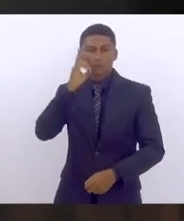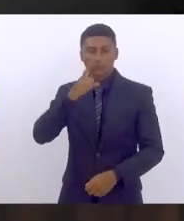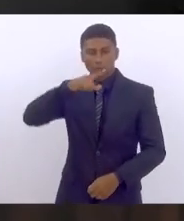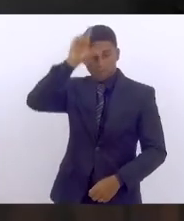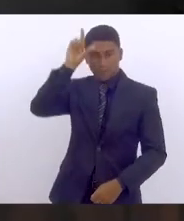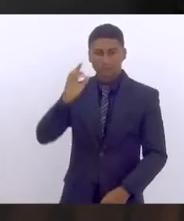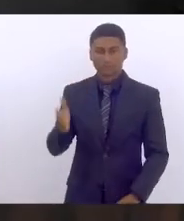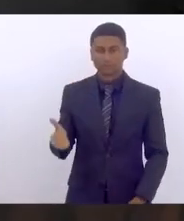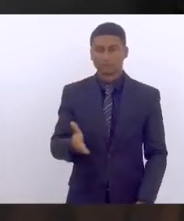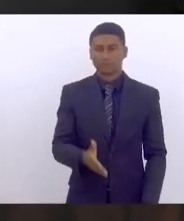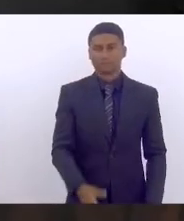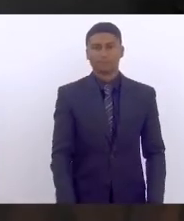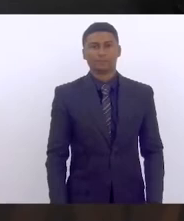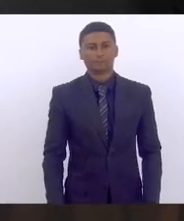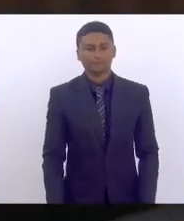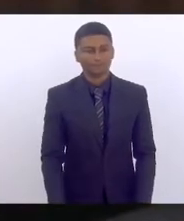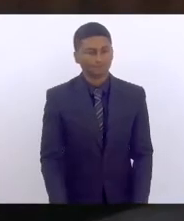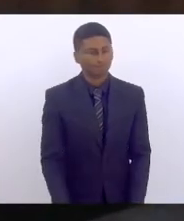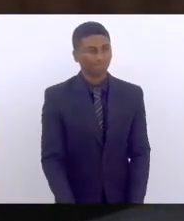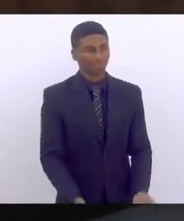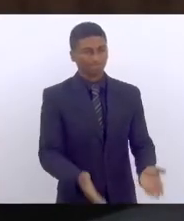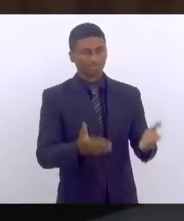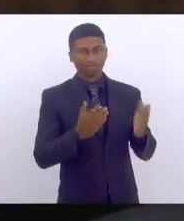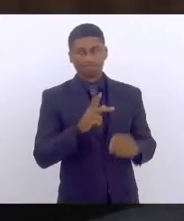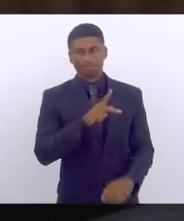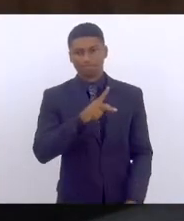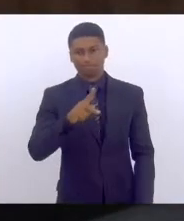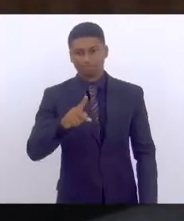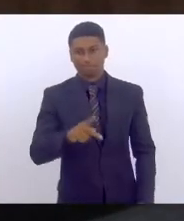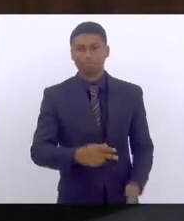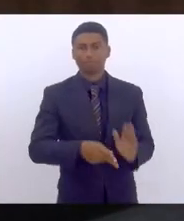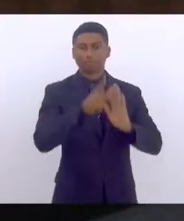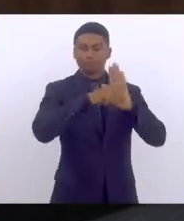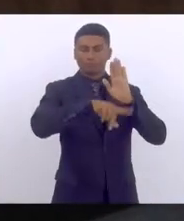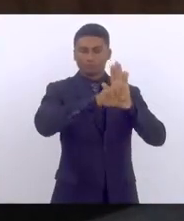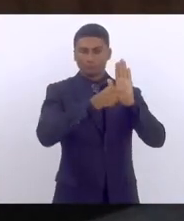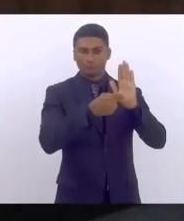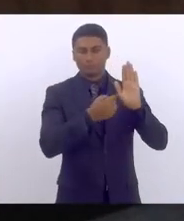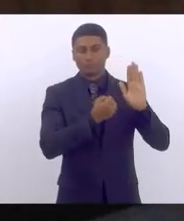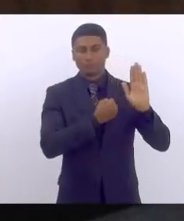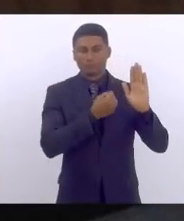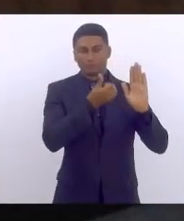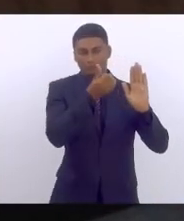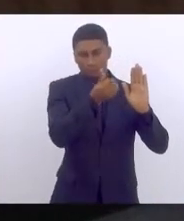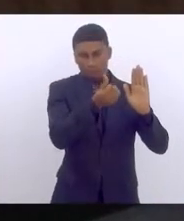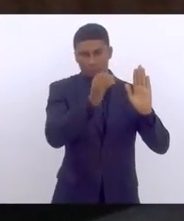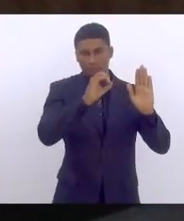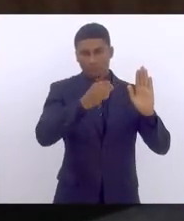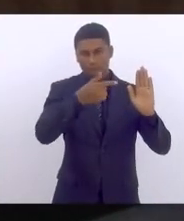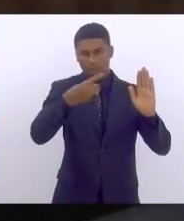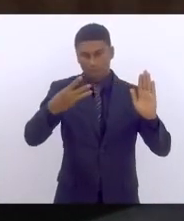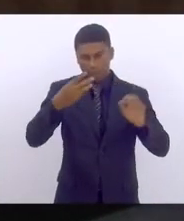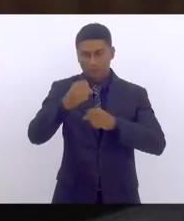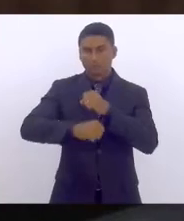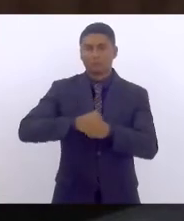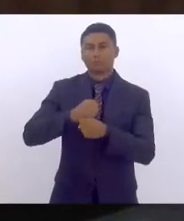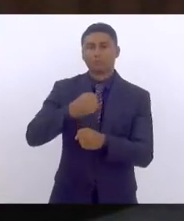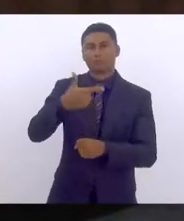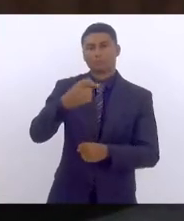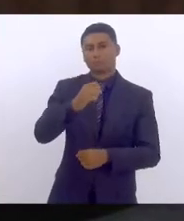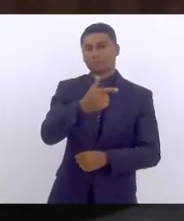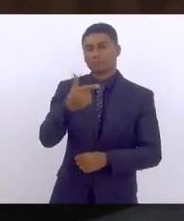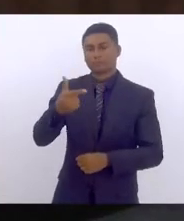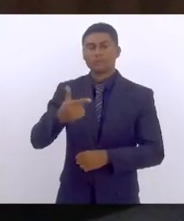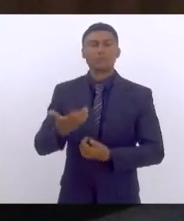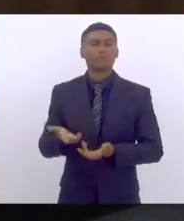Paulo. Senhora Presidente, projeto de lei 6.023, de 22,